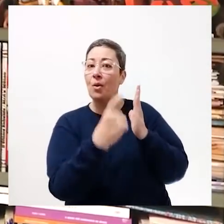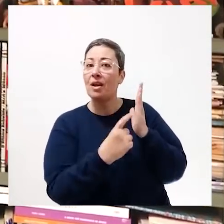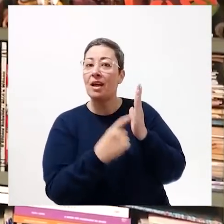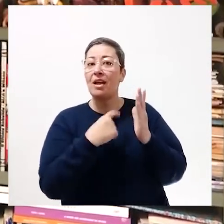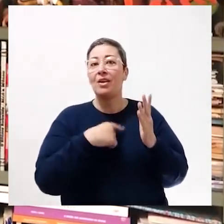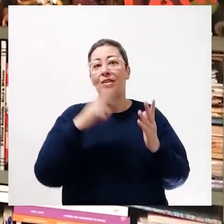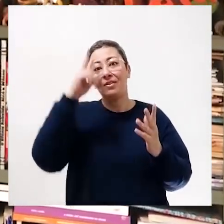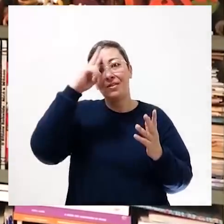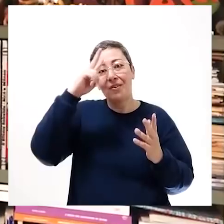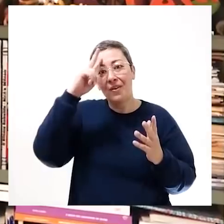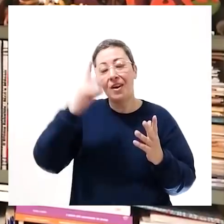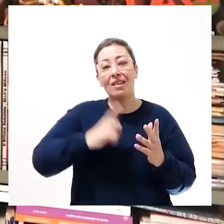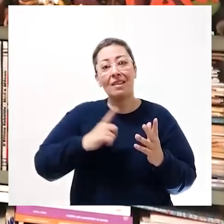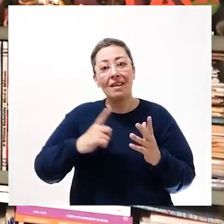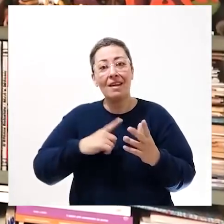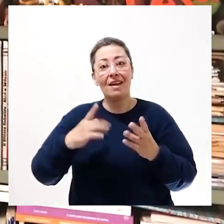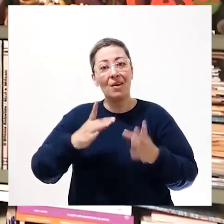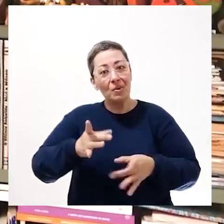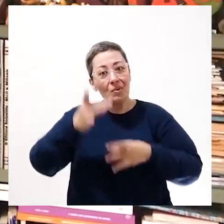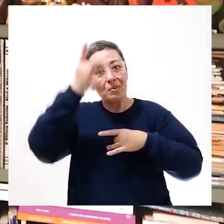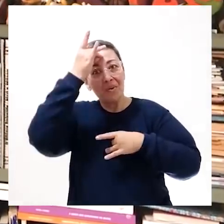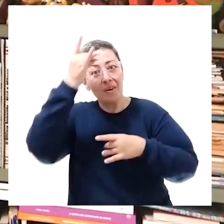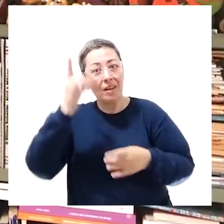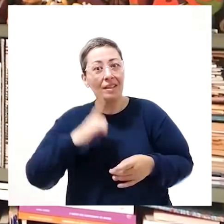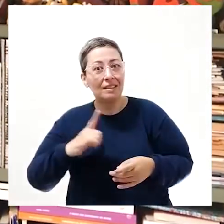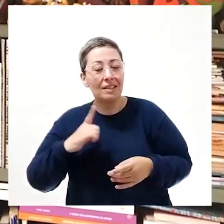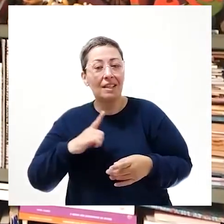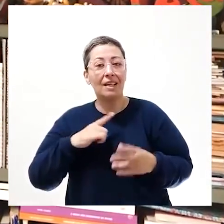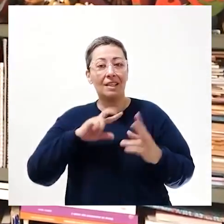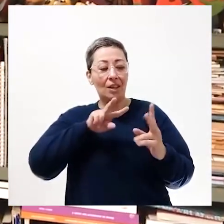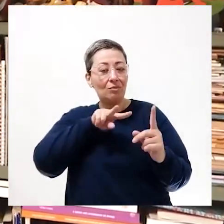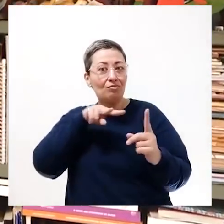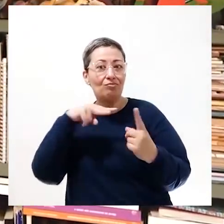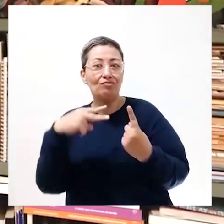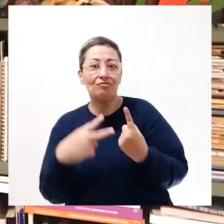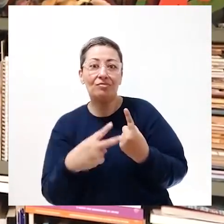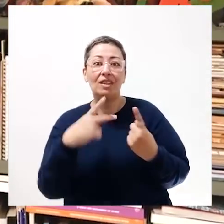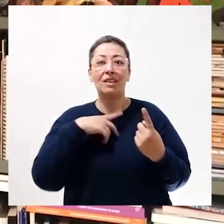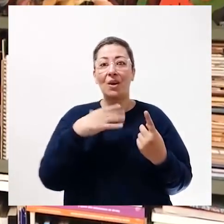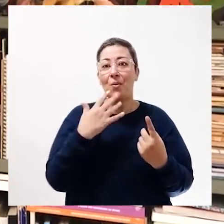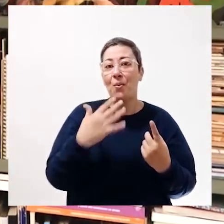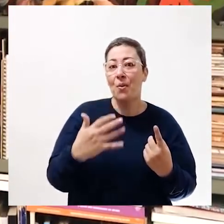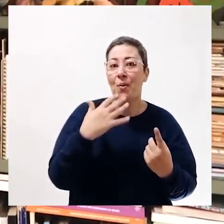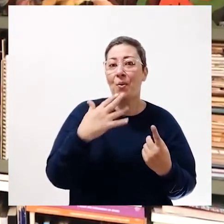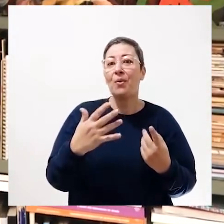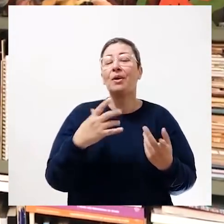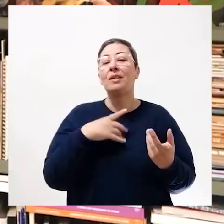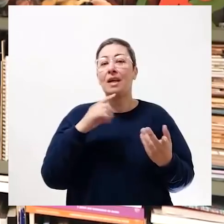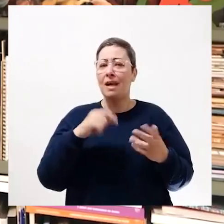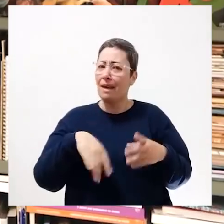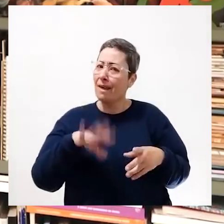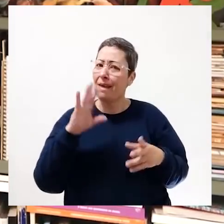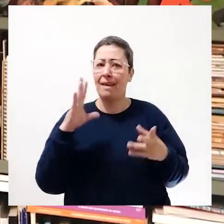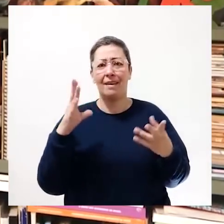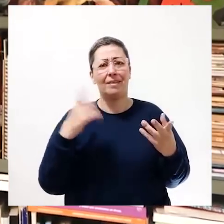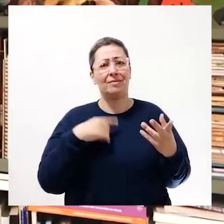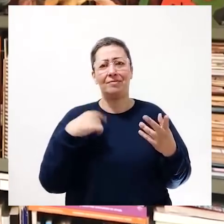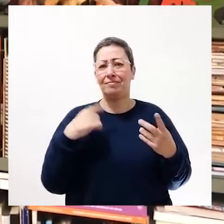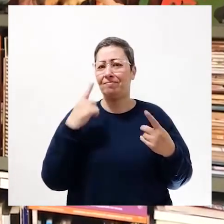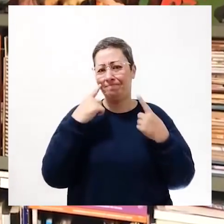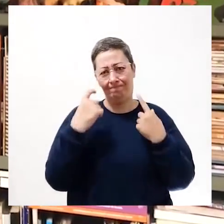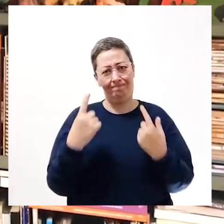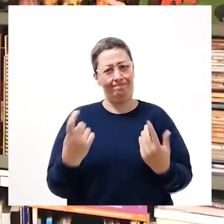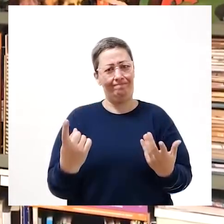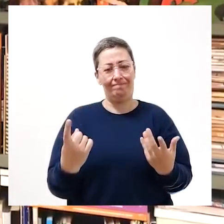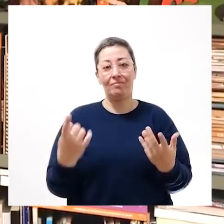quadrinho tem história, tem personagens, tem perspectiva, tem cor, e isso é